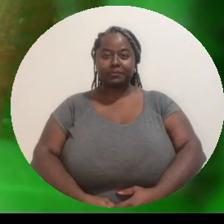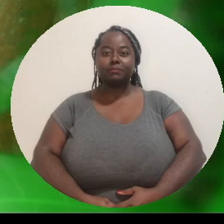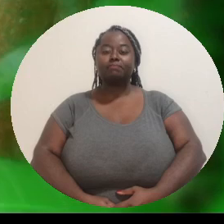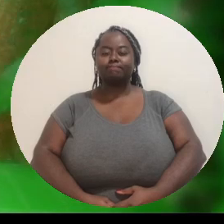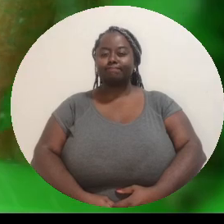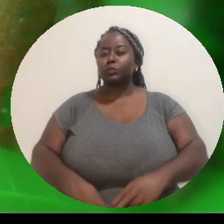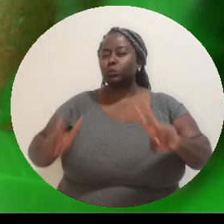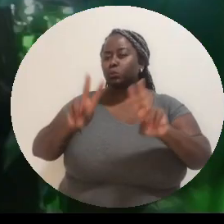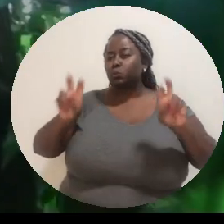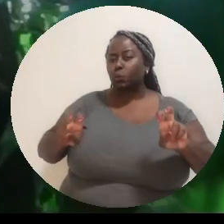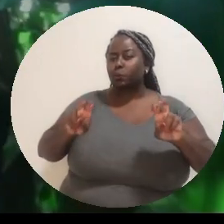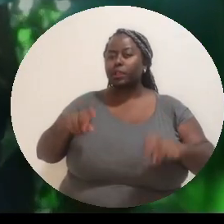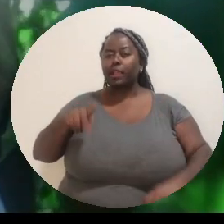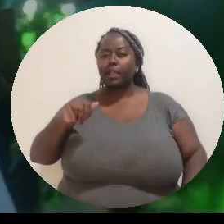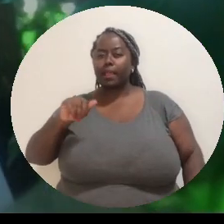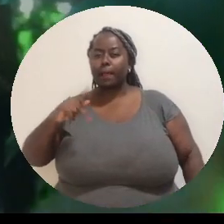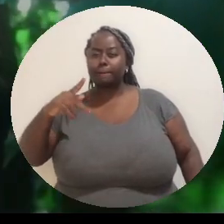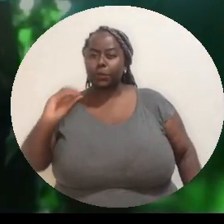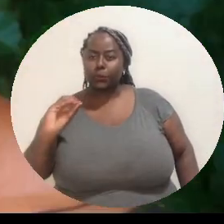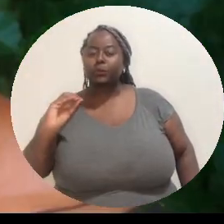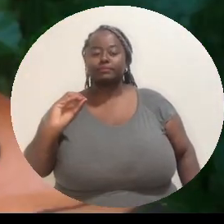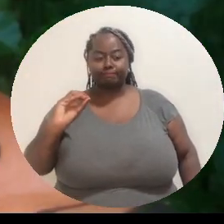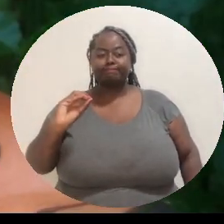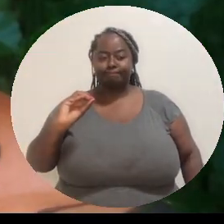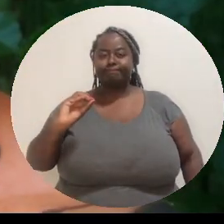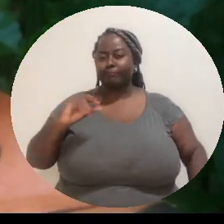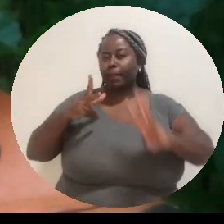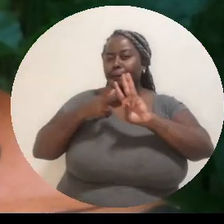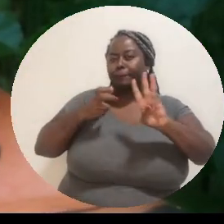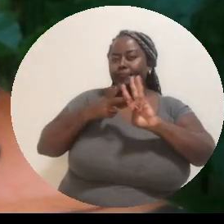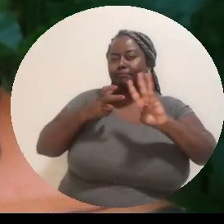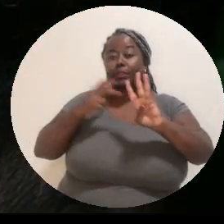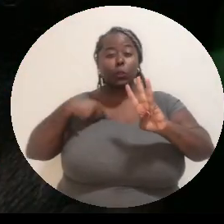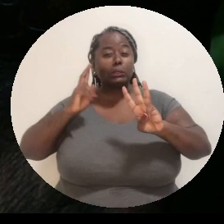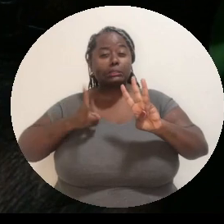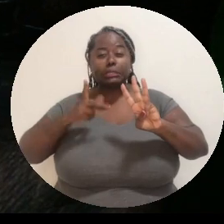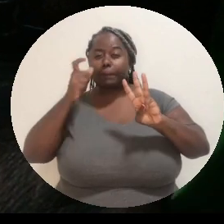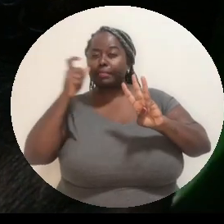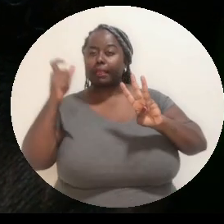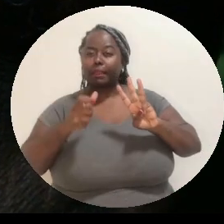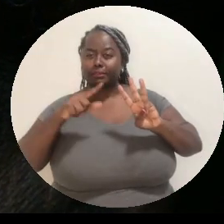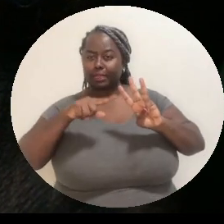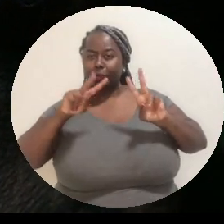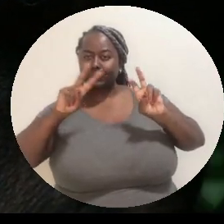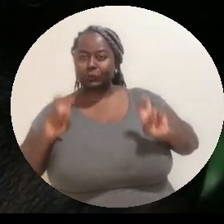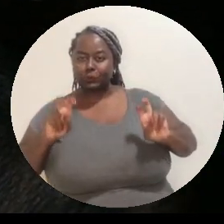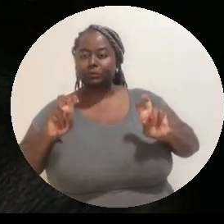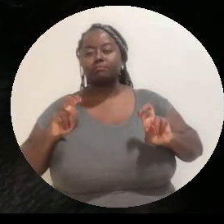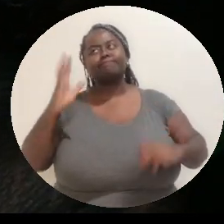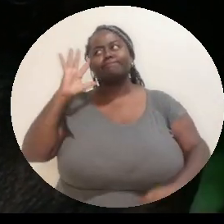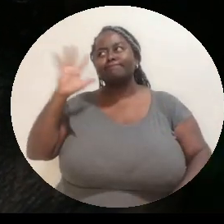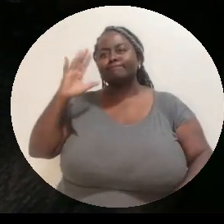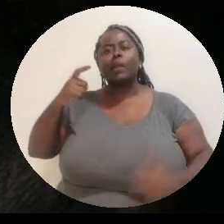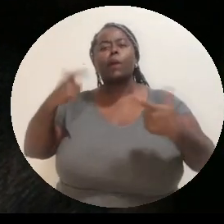Sobre o Caiapó, eu sempre, assim, vamos falar que eu sempre me interessei por esse assunto. Que a gente pensa assim, pô, tô em Batatais,